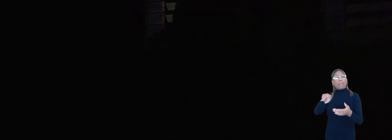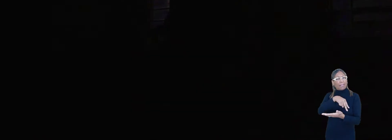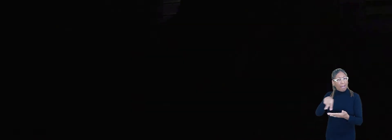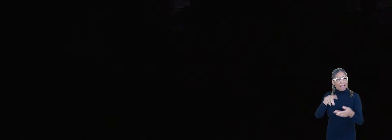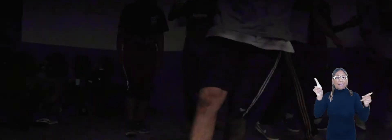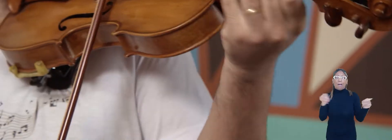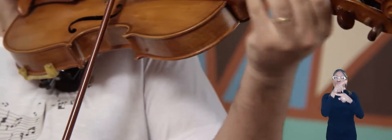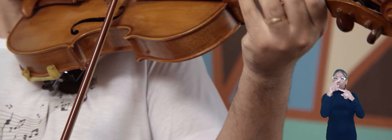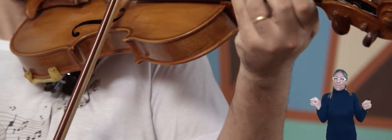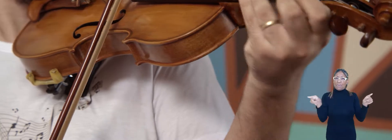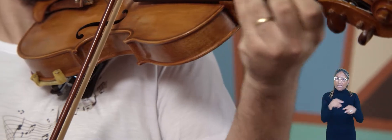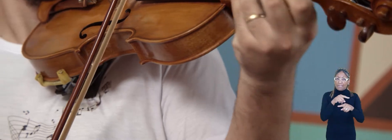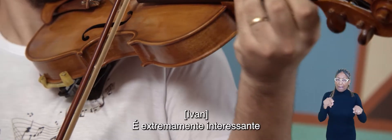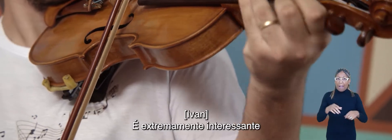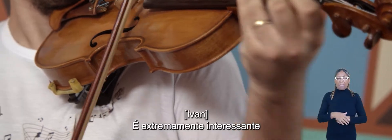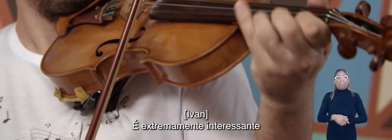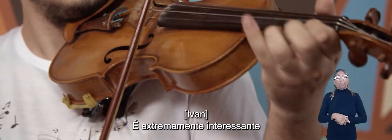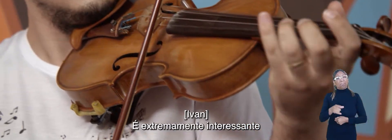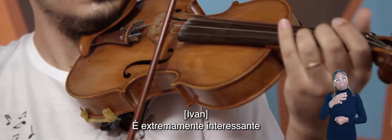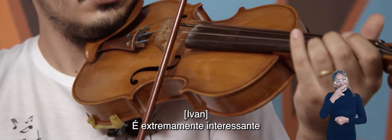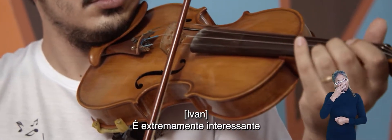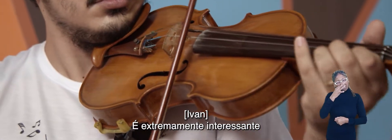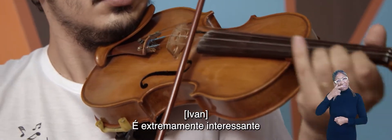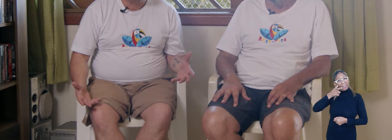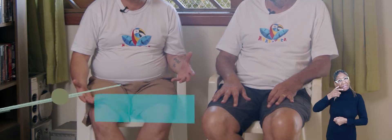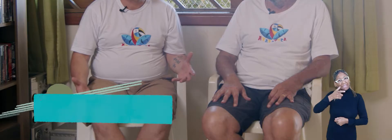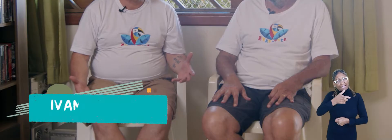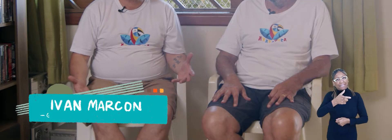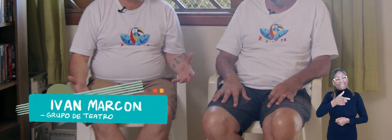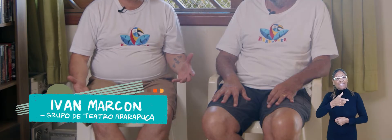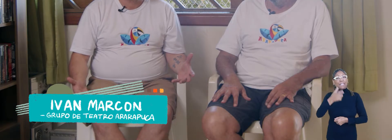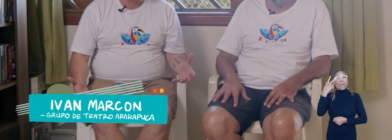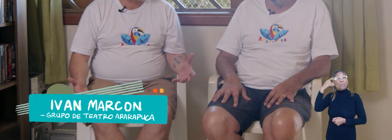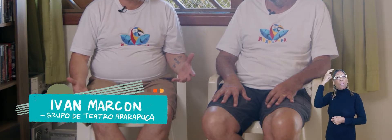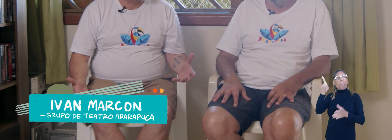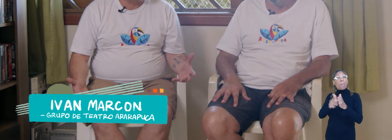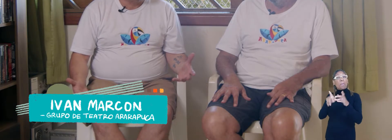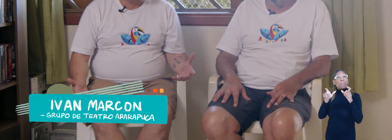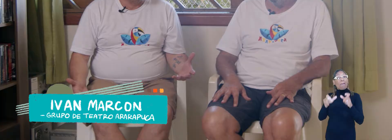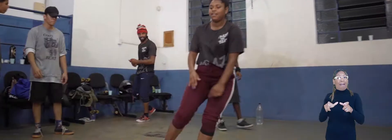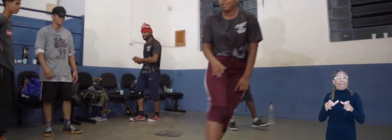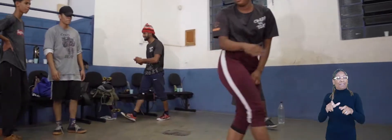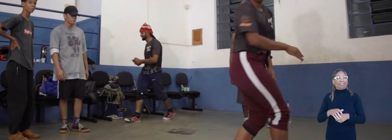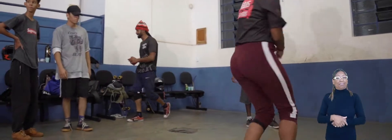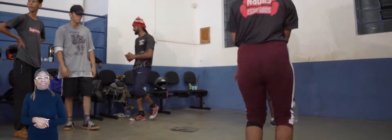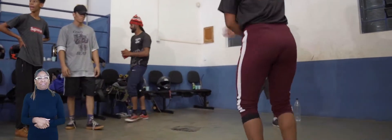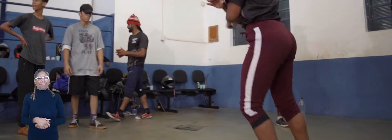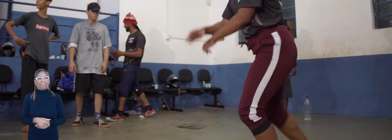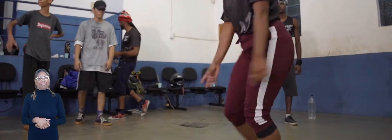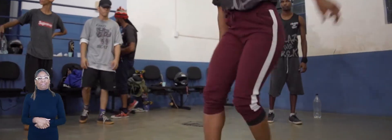dança, Rosana Moraes. música, né? Isso é extremamente interessante, essa efervescência cultural que Porto Feliz